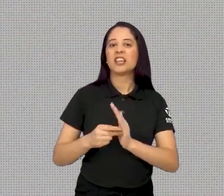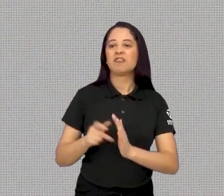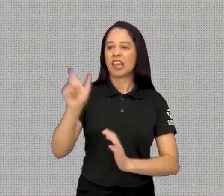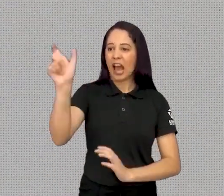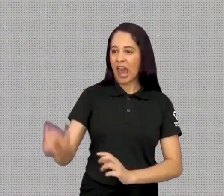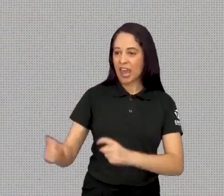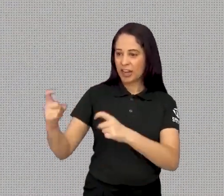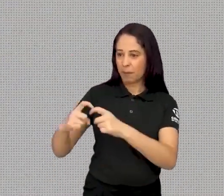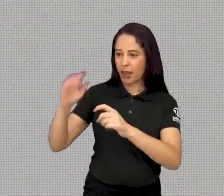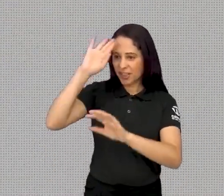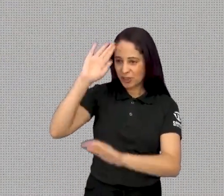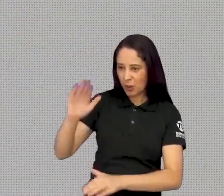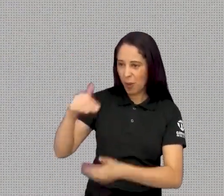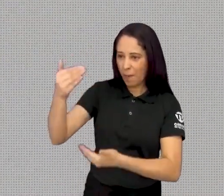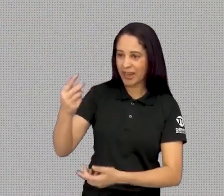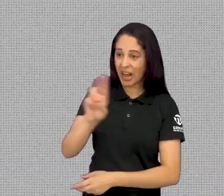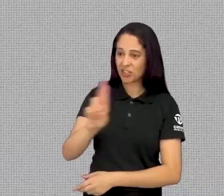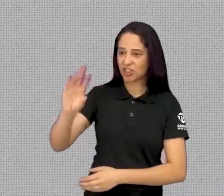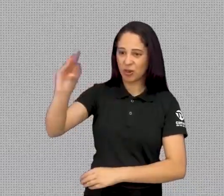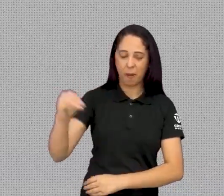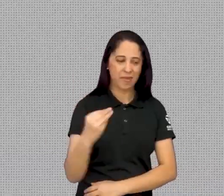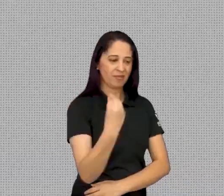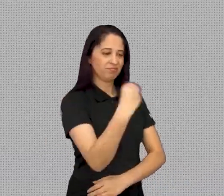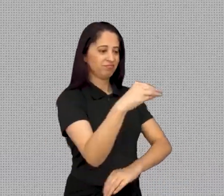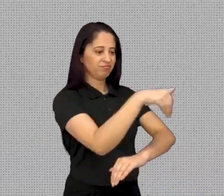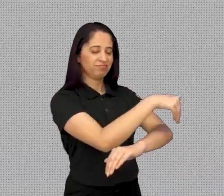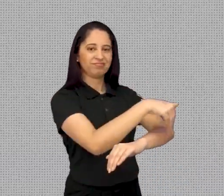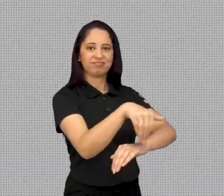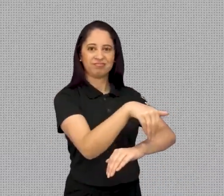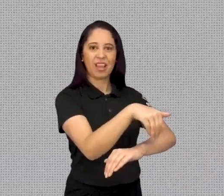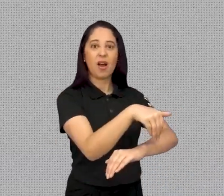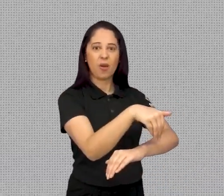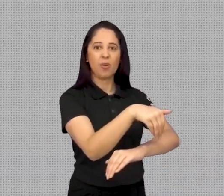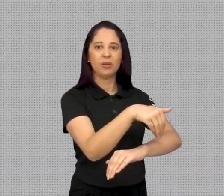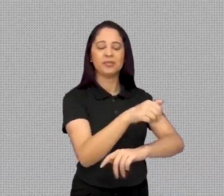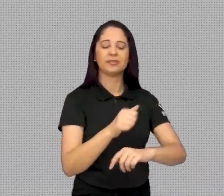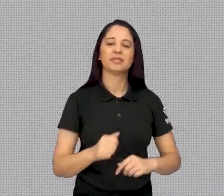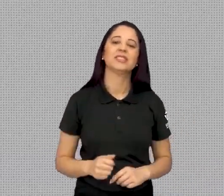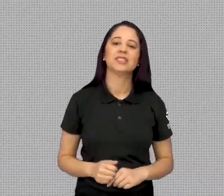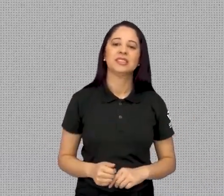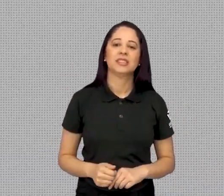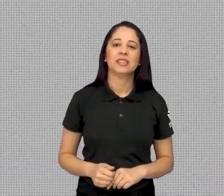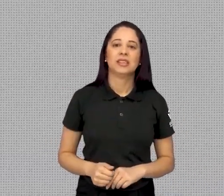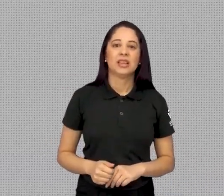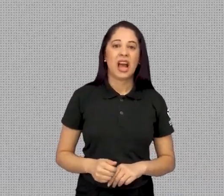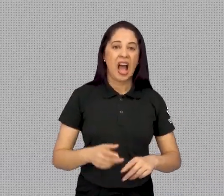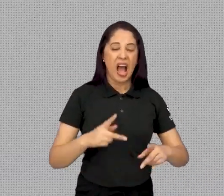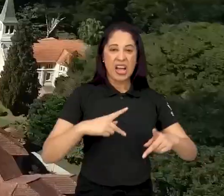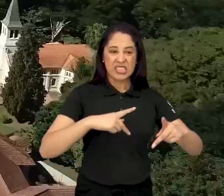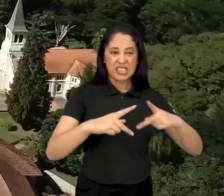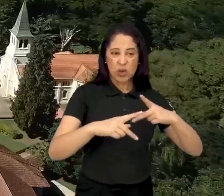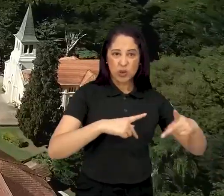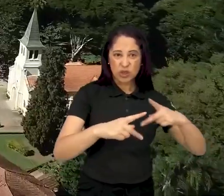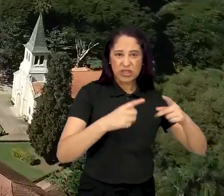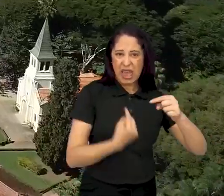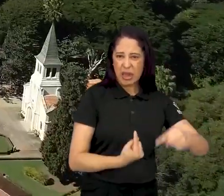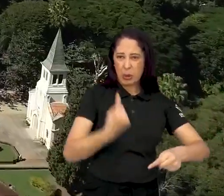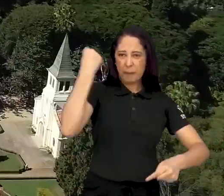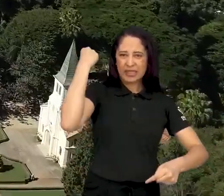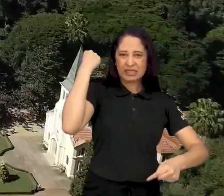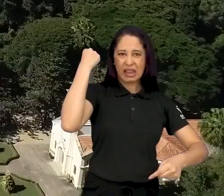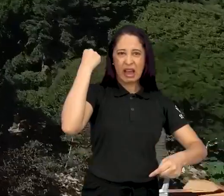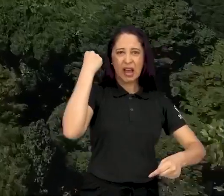em homenagem à trajetória do médico, que tanto contribuiu para São José dos Campos ser o que é hoje, sair da cidade